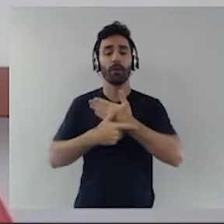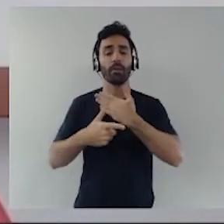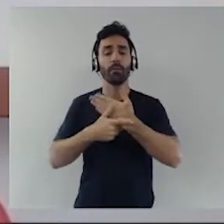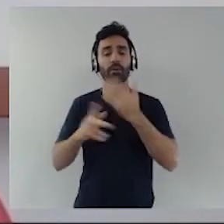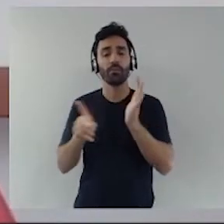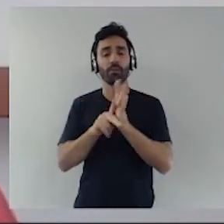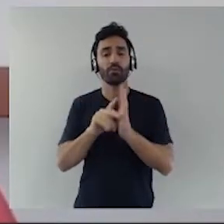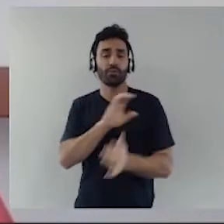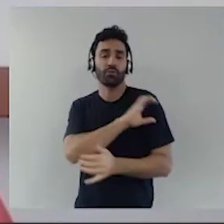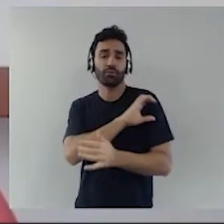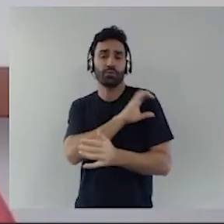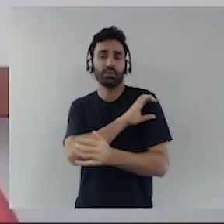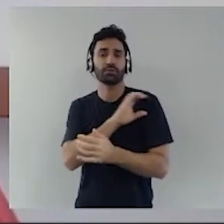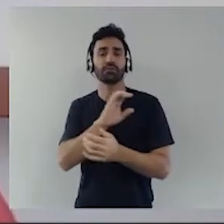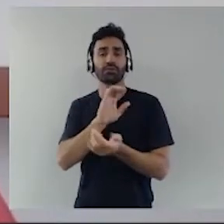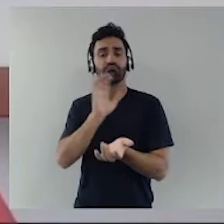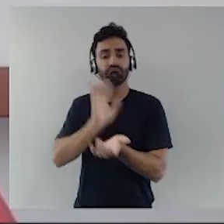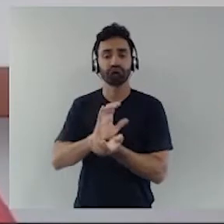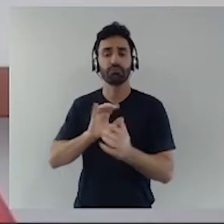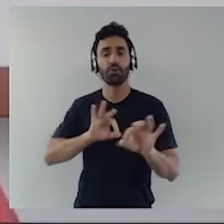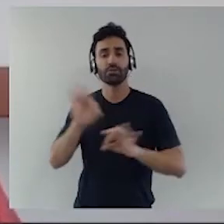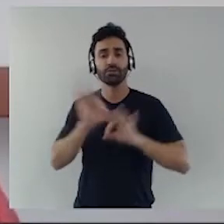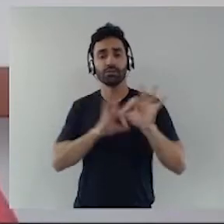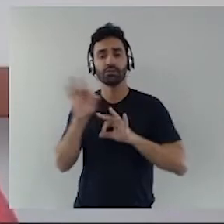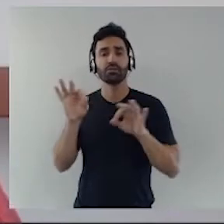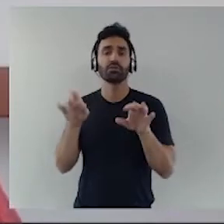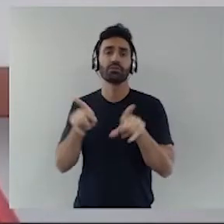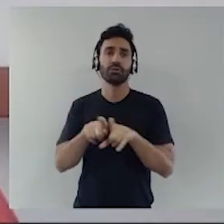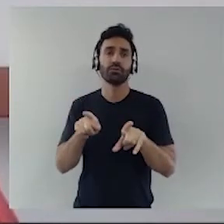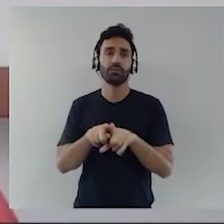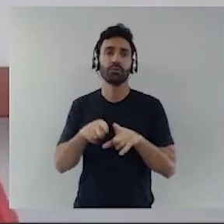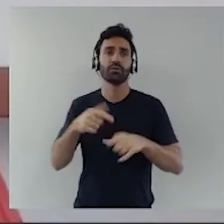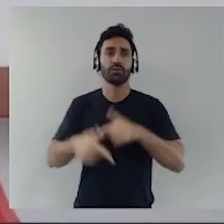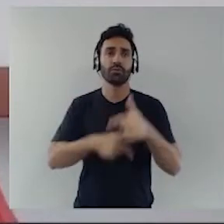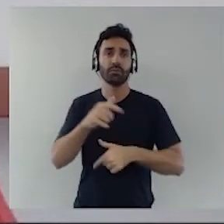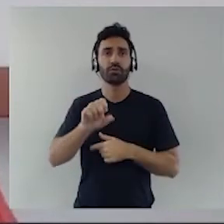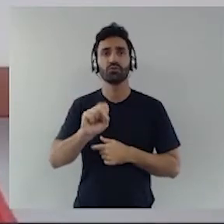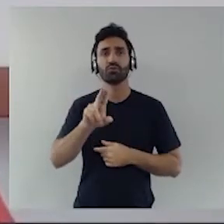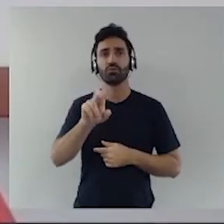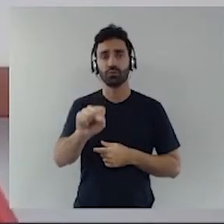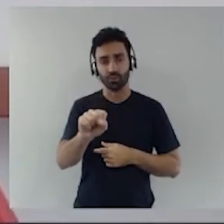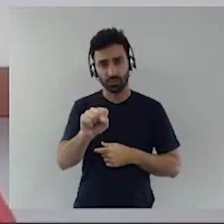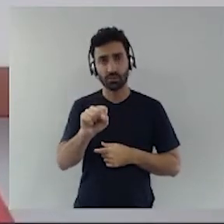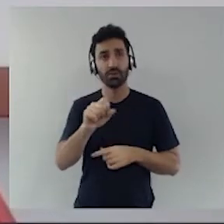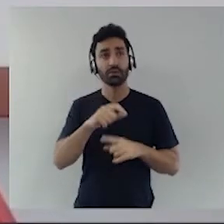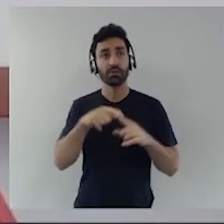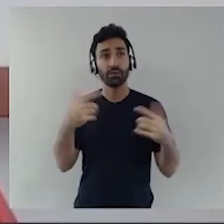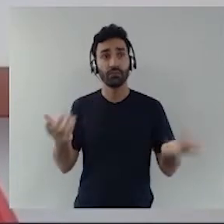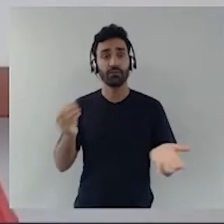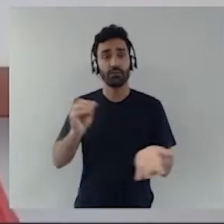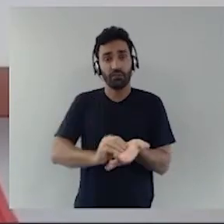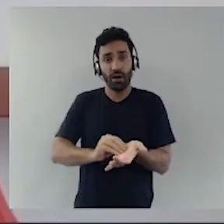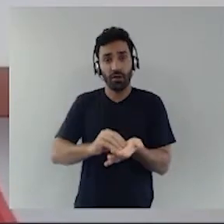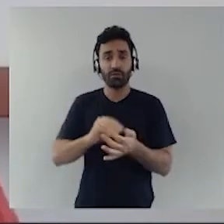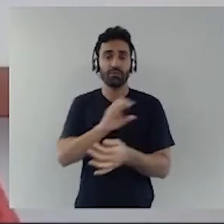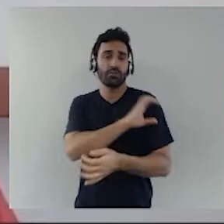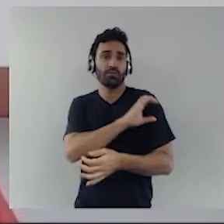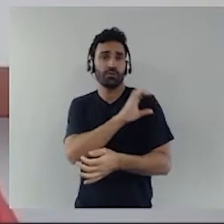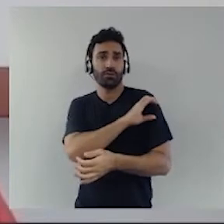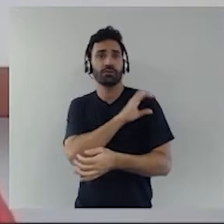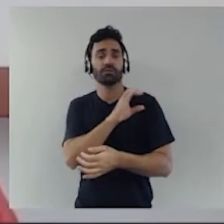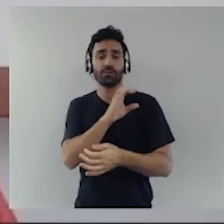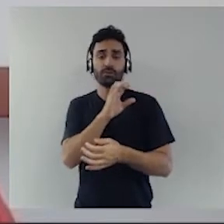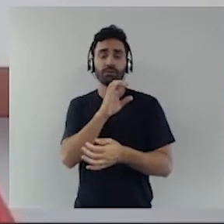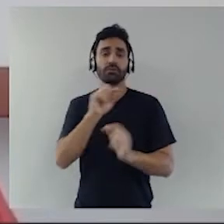coordenação na organização e na condução do sus esta falta de coordenação abriu o